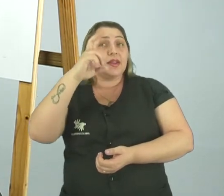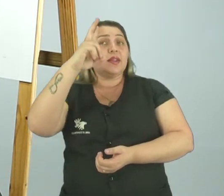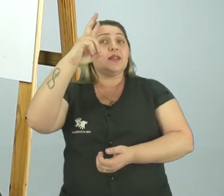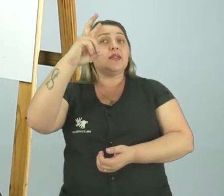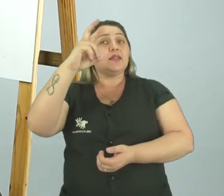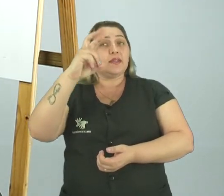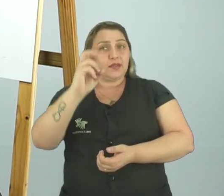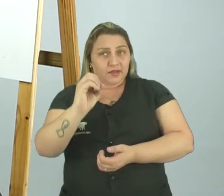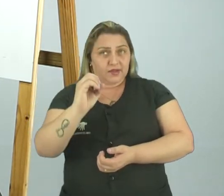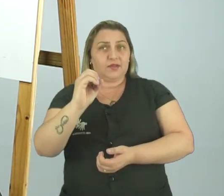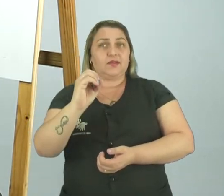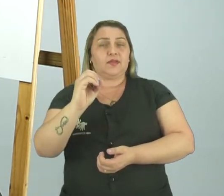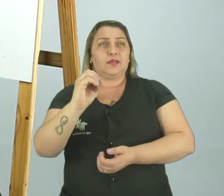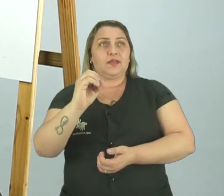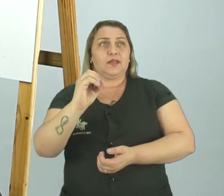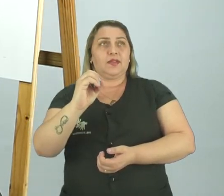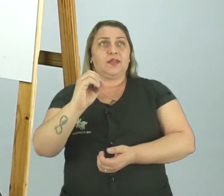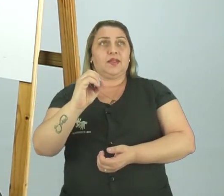40,